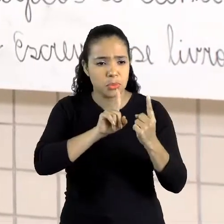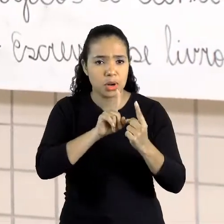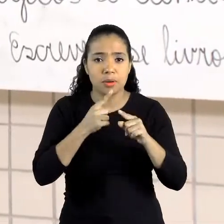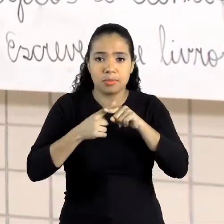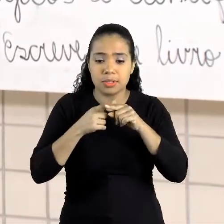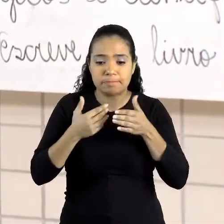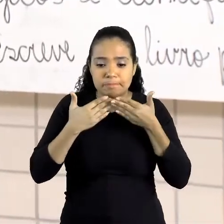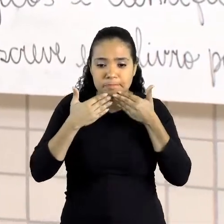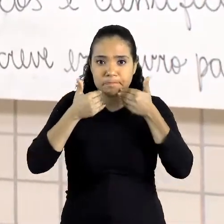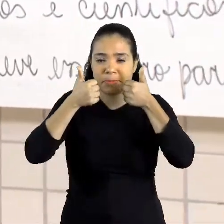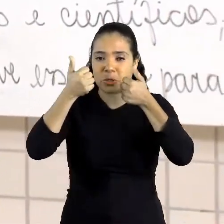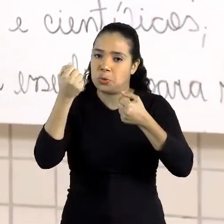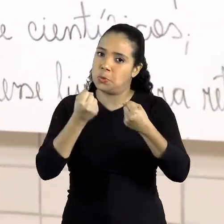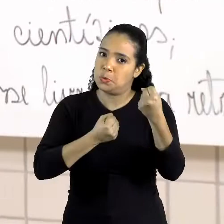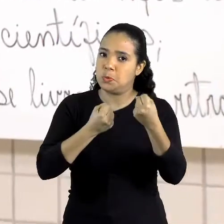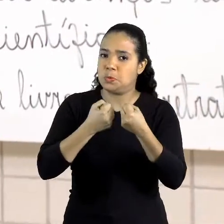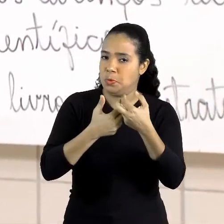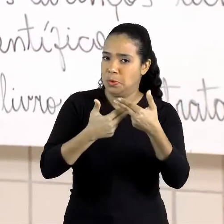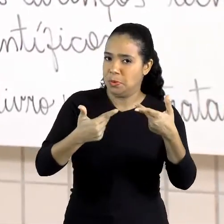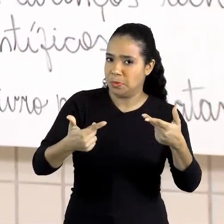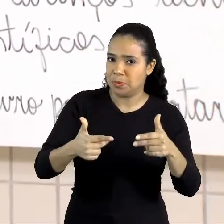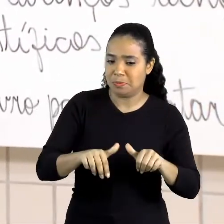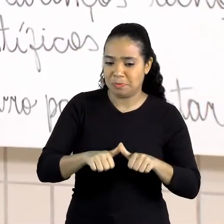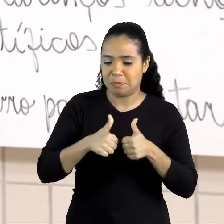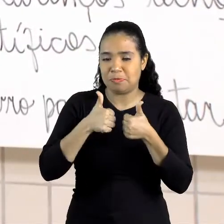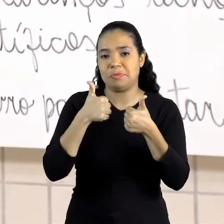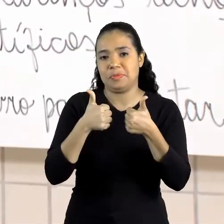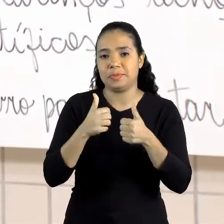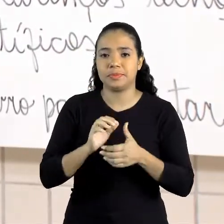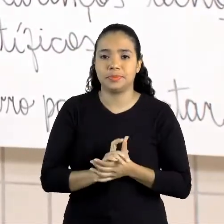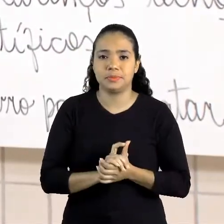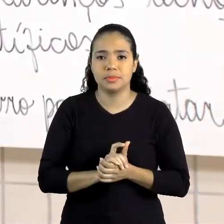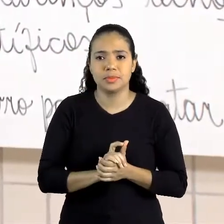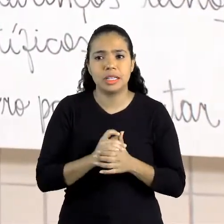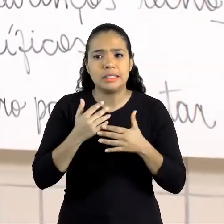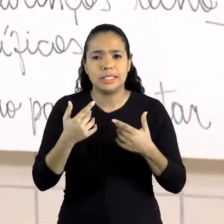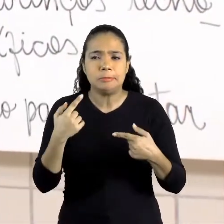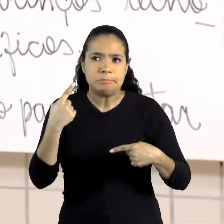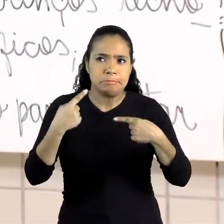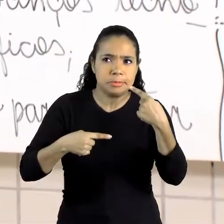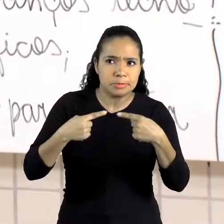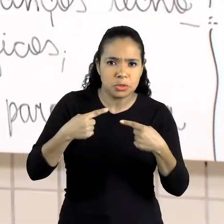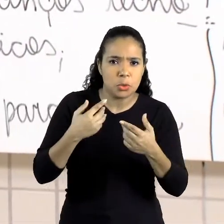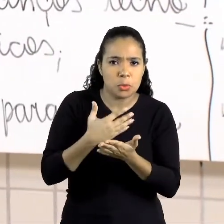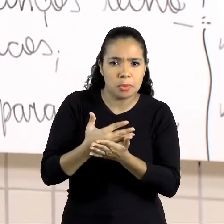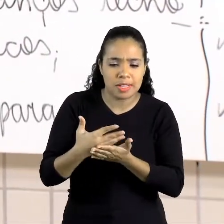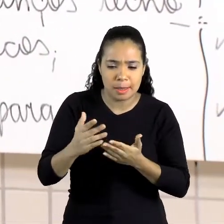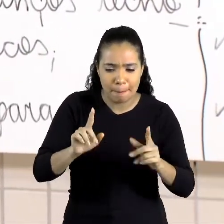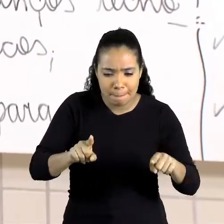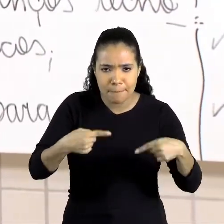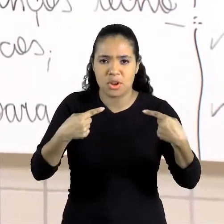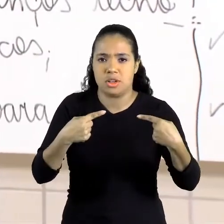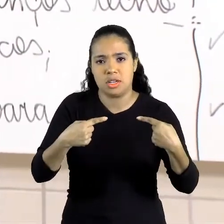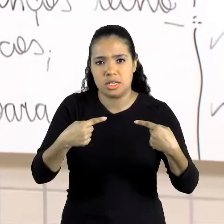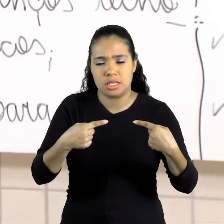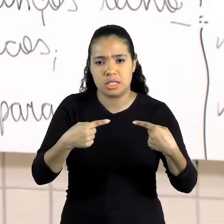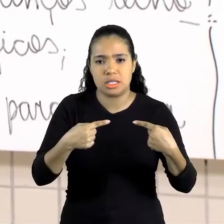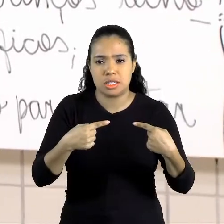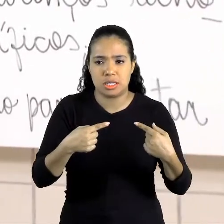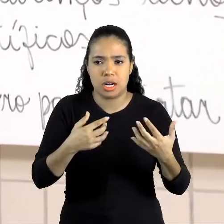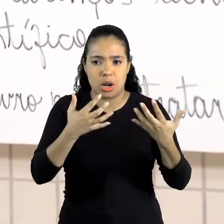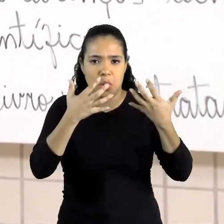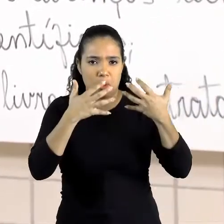transporte. O conflito dessa narrativa surge a partir de uma aposta. Não quero